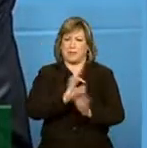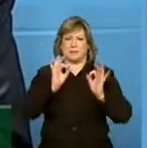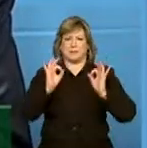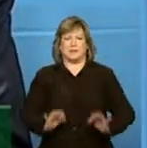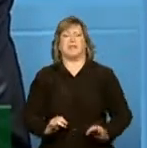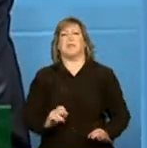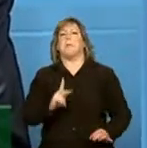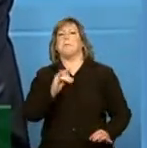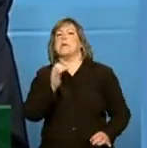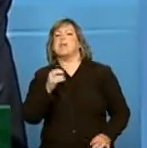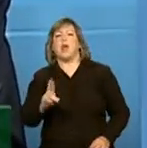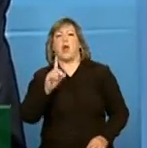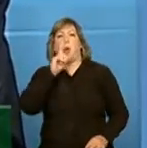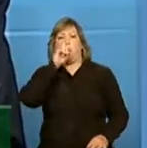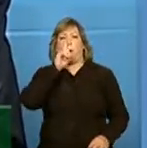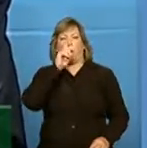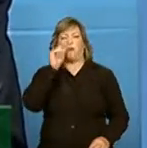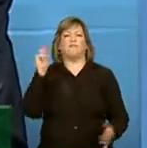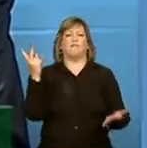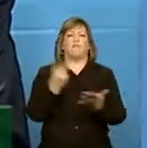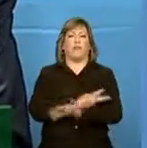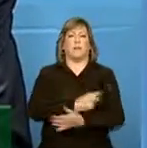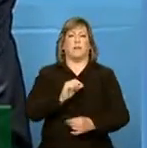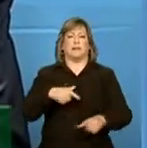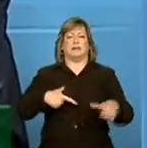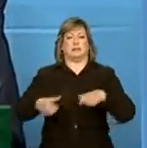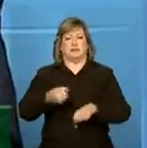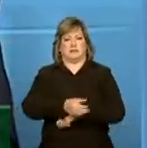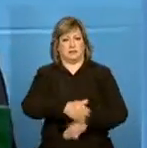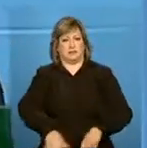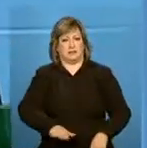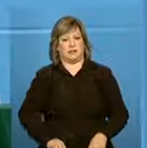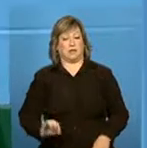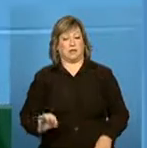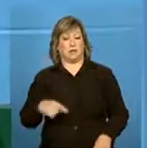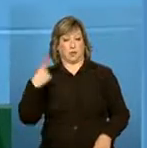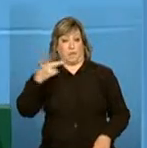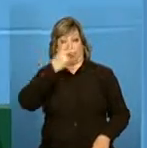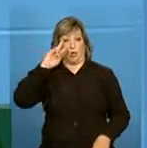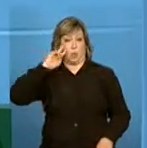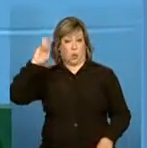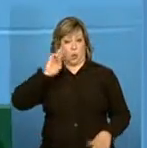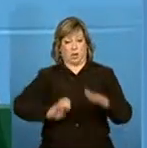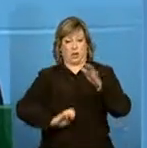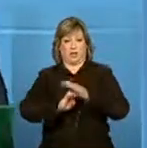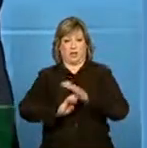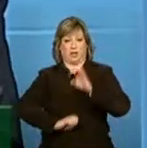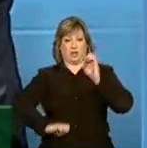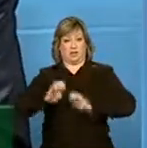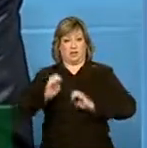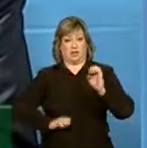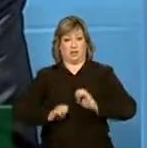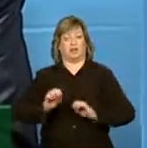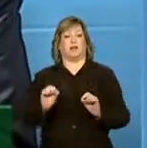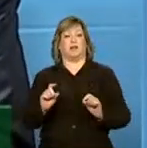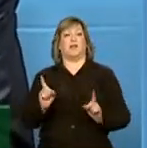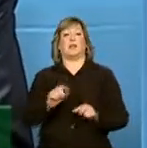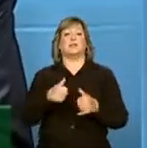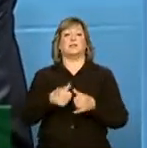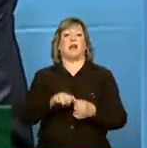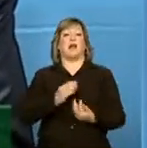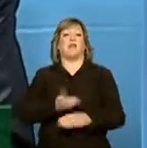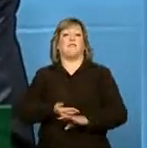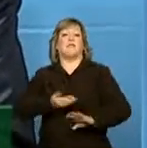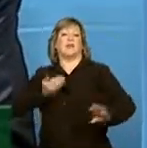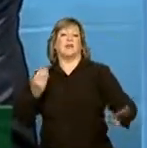piores formas de trabalho infantil. A visão dos empregadores não está distante dessas diferentes